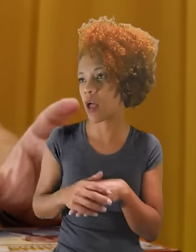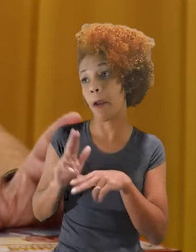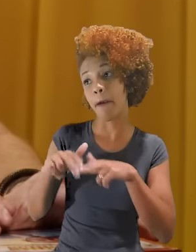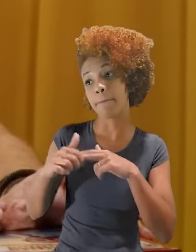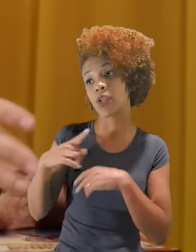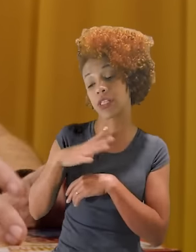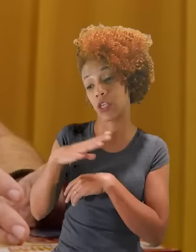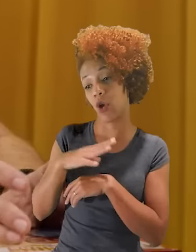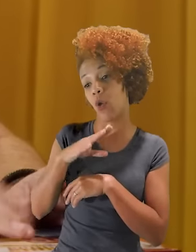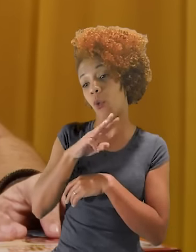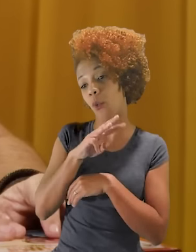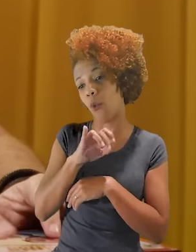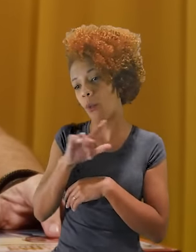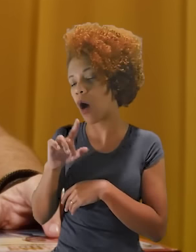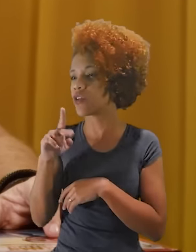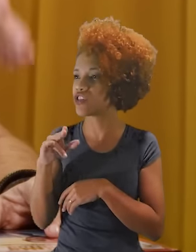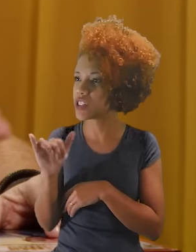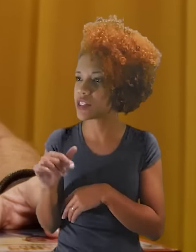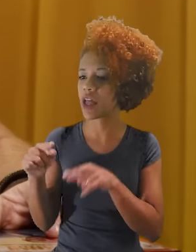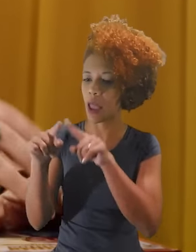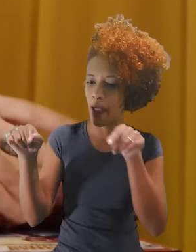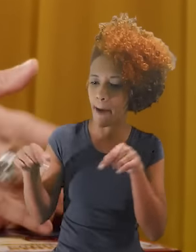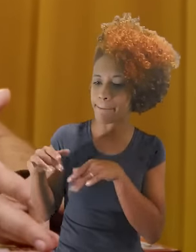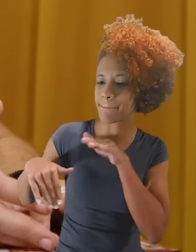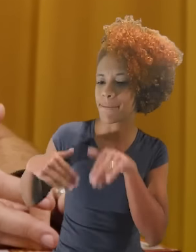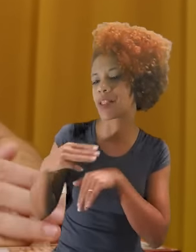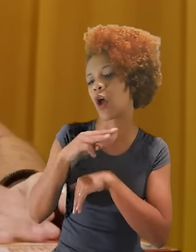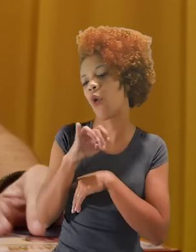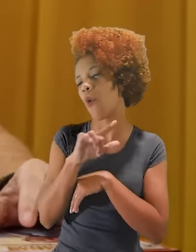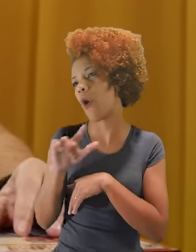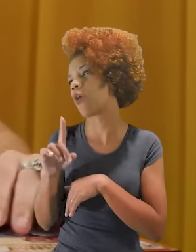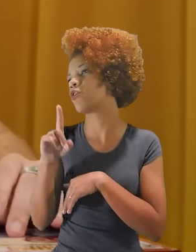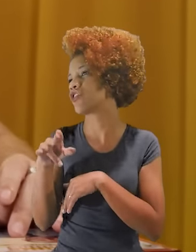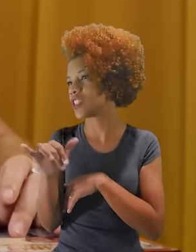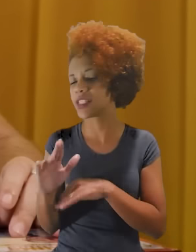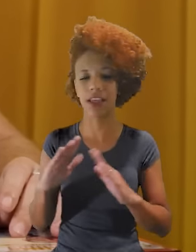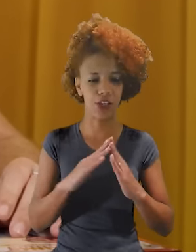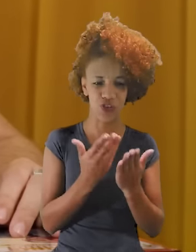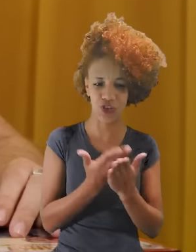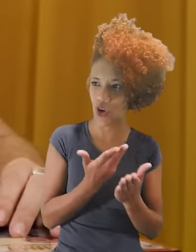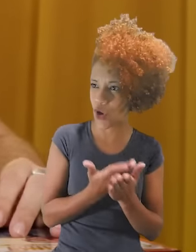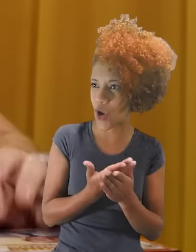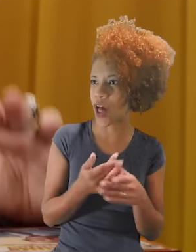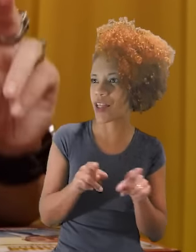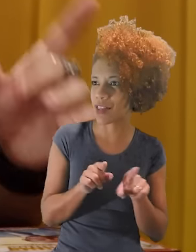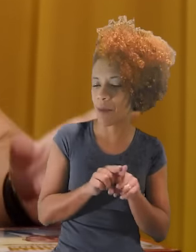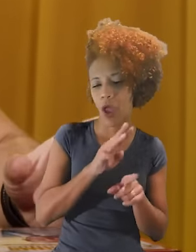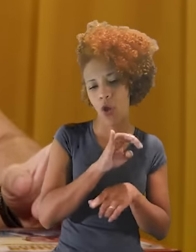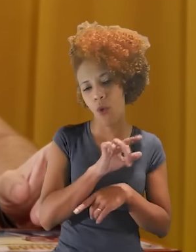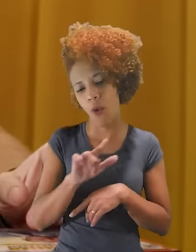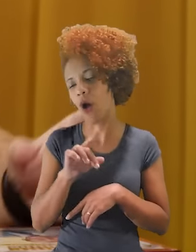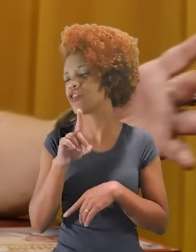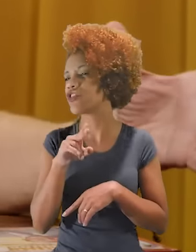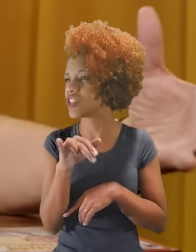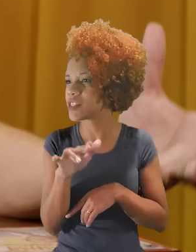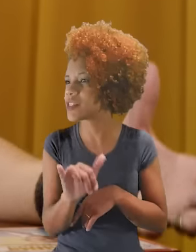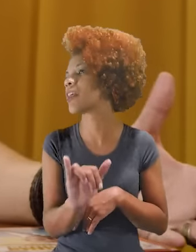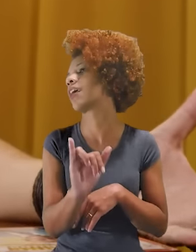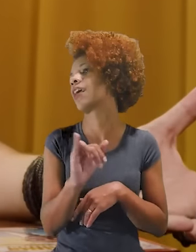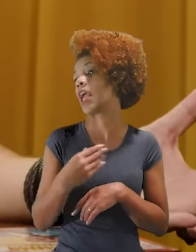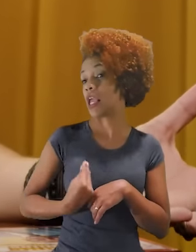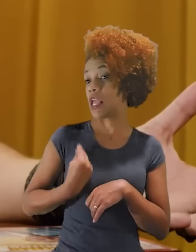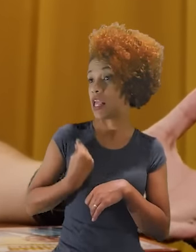cidade de hoje o correio chama-se Walt Disney, a piscina pública chama-se Walt Disney. Meu, a escola, eu fui conhecer a escola, chama-se escola Walt Disney. Então, assim,